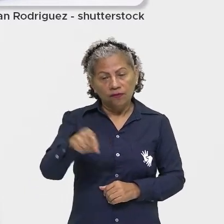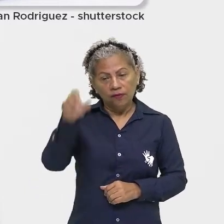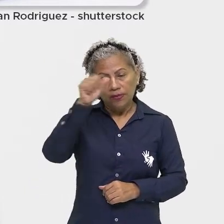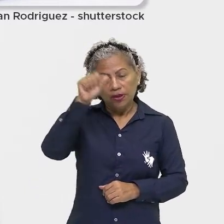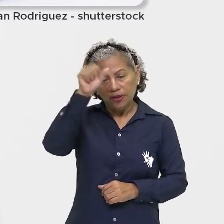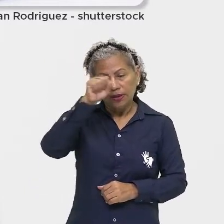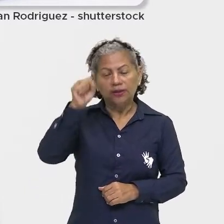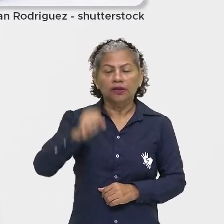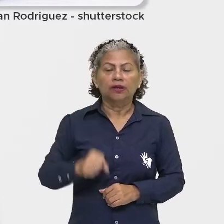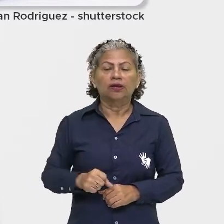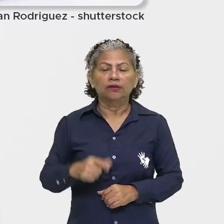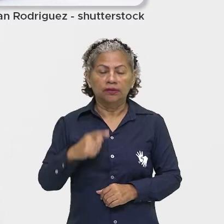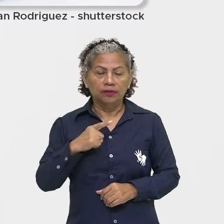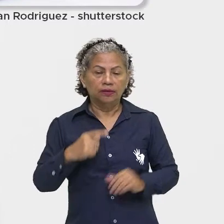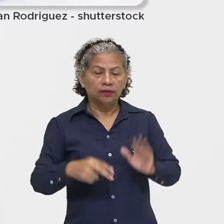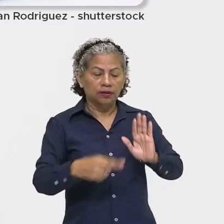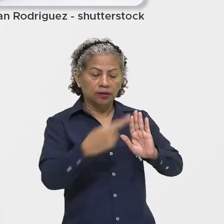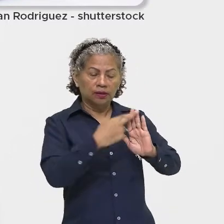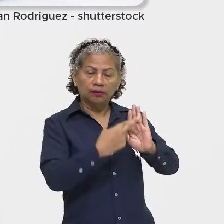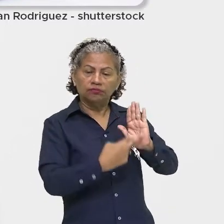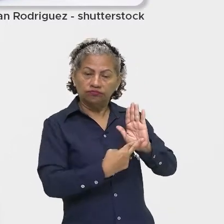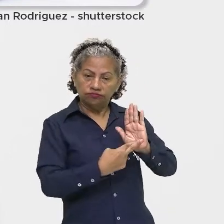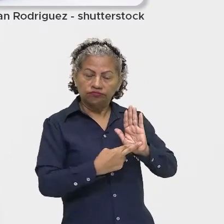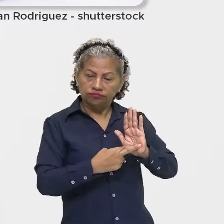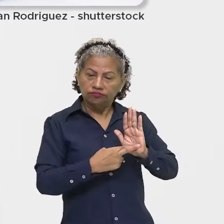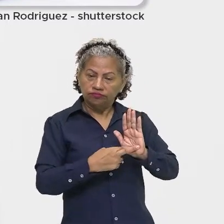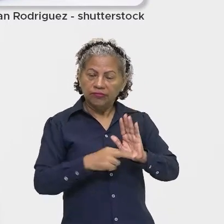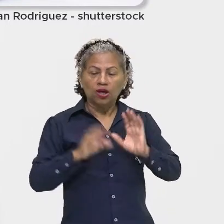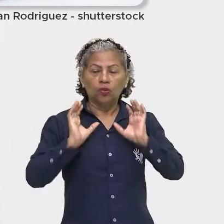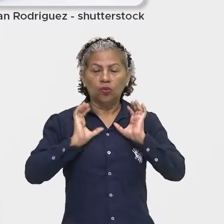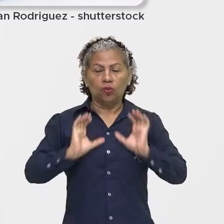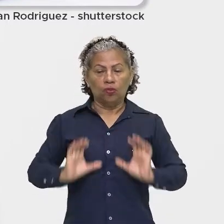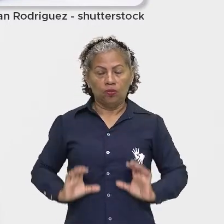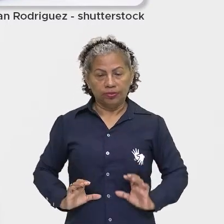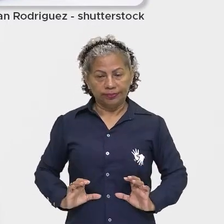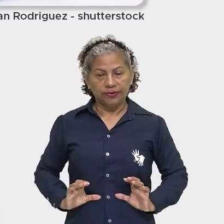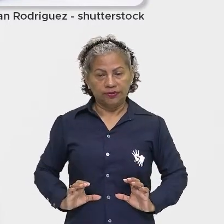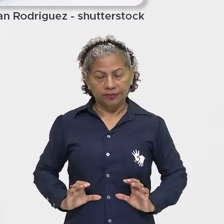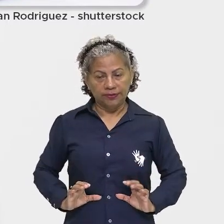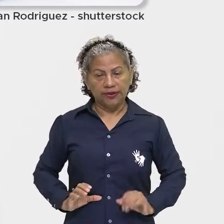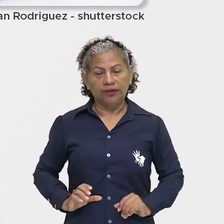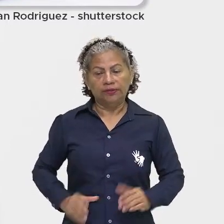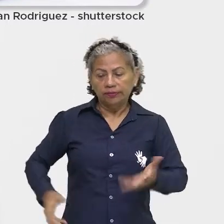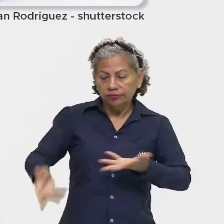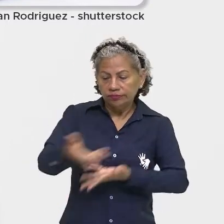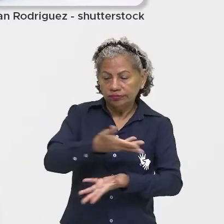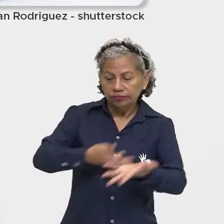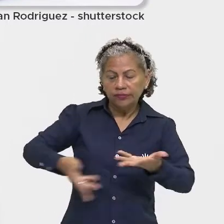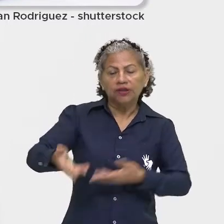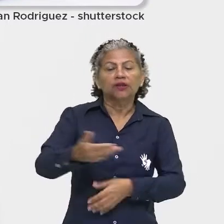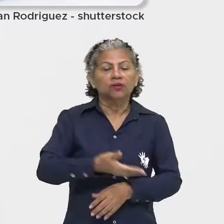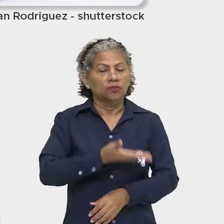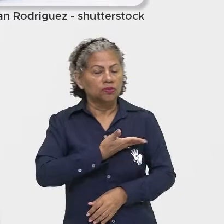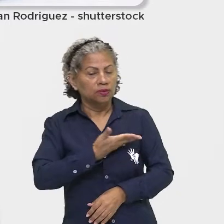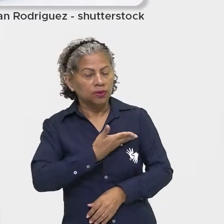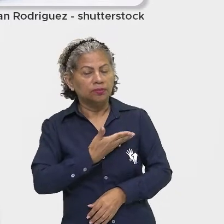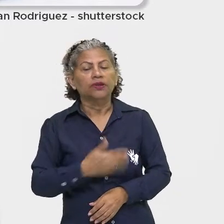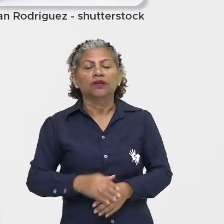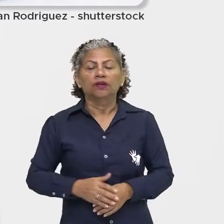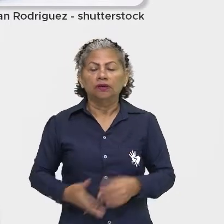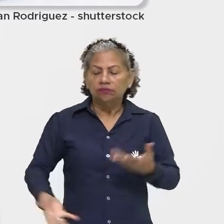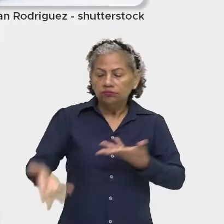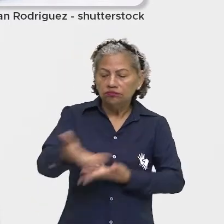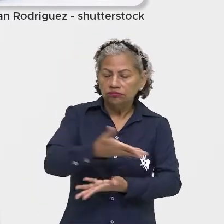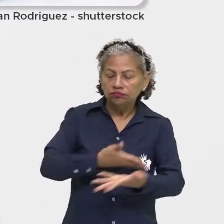aprendemos algumas regras de etiquetas, de comportamento, né, para nos mantermos em boa convivência com os colegas de trabalho, amigos, familiares.